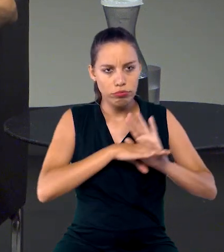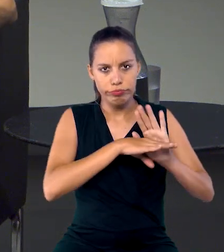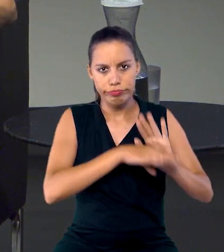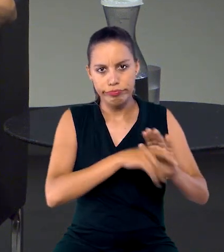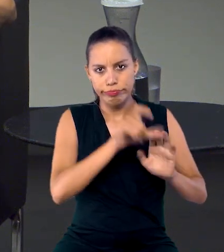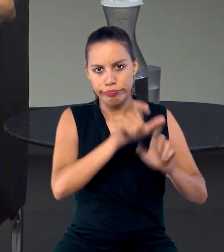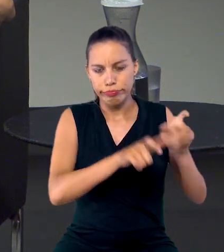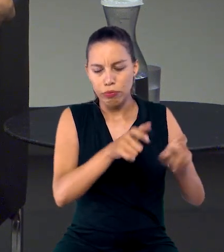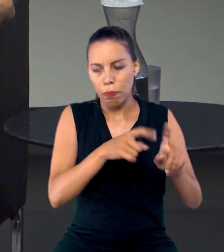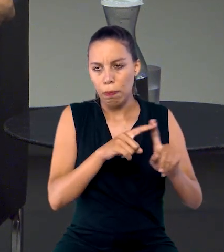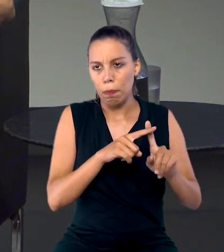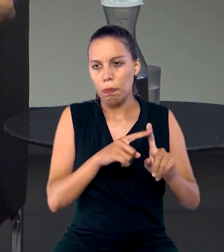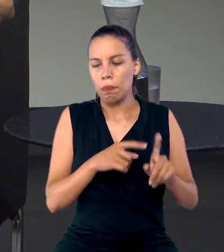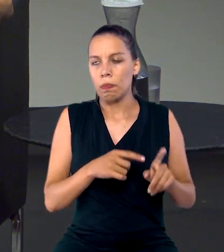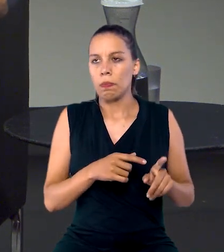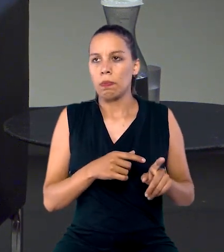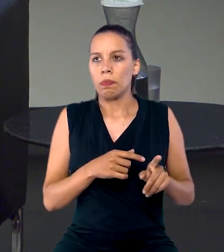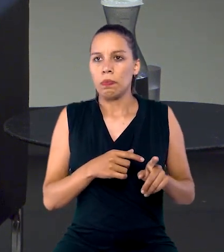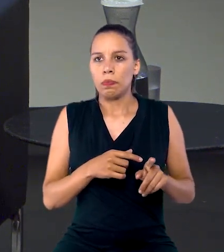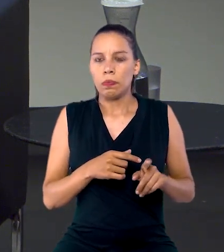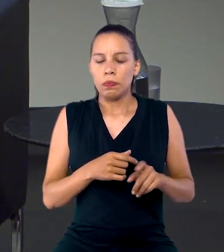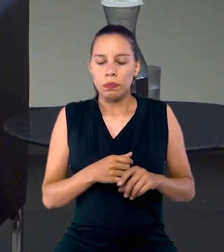foram violentados.